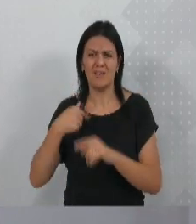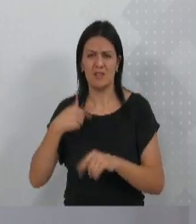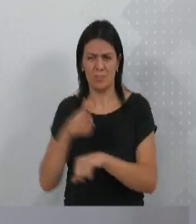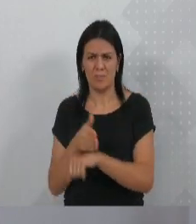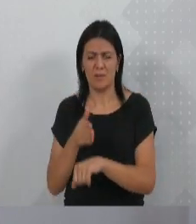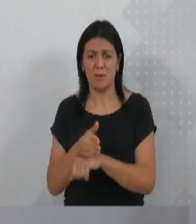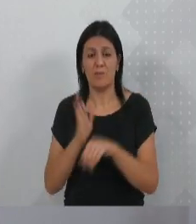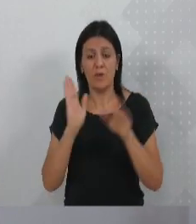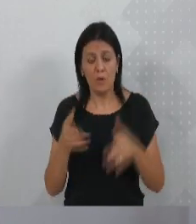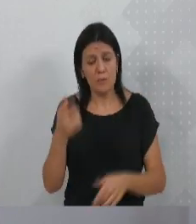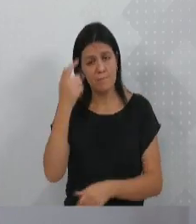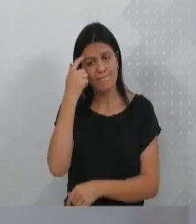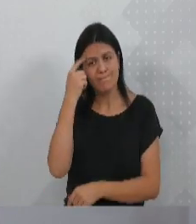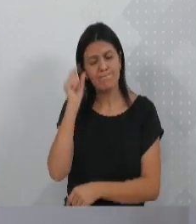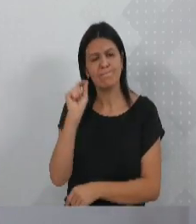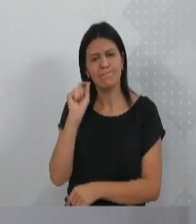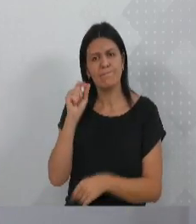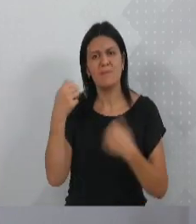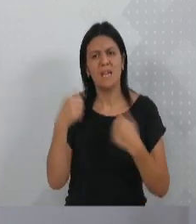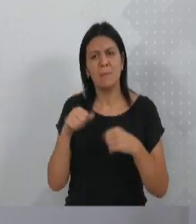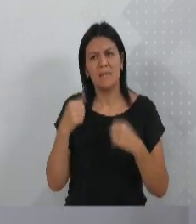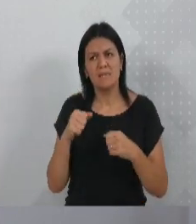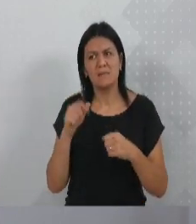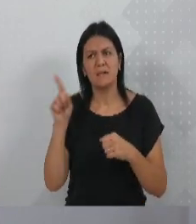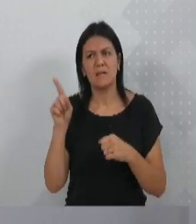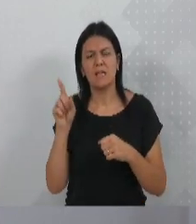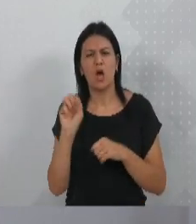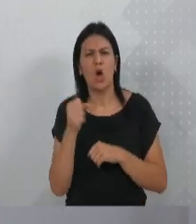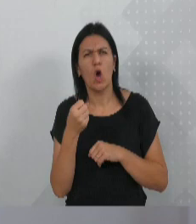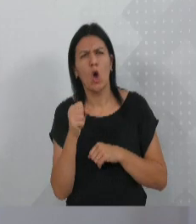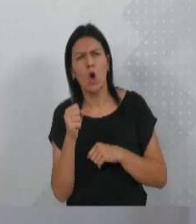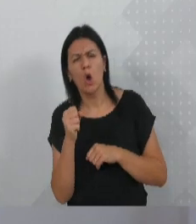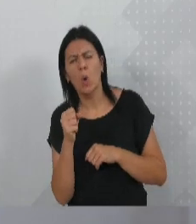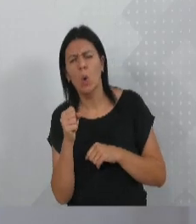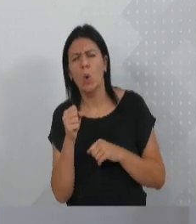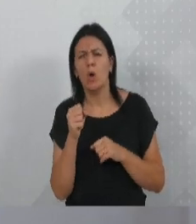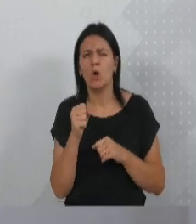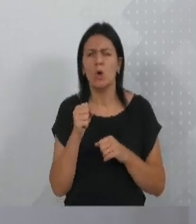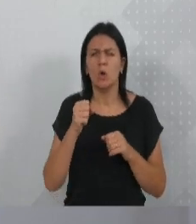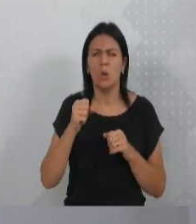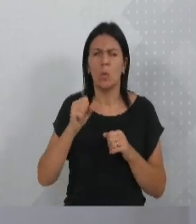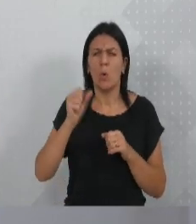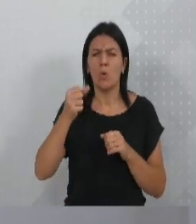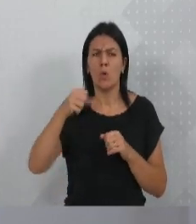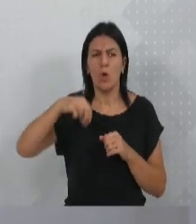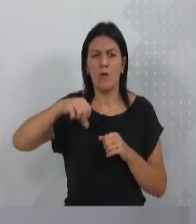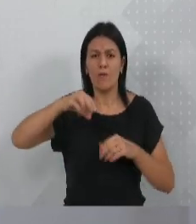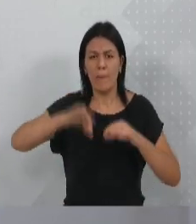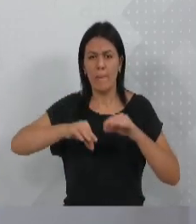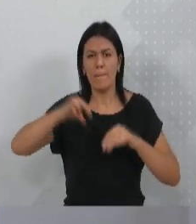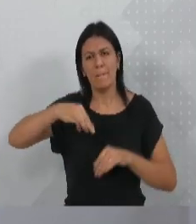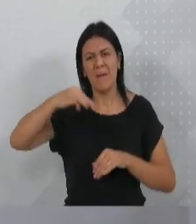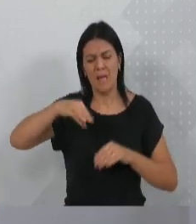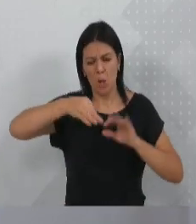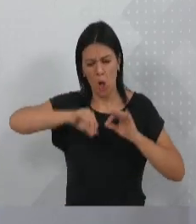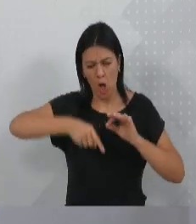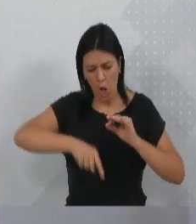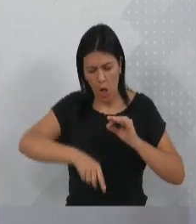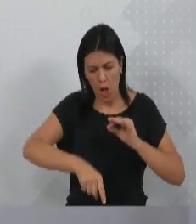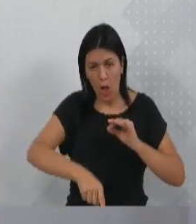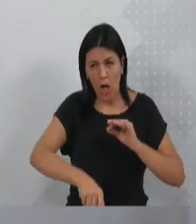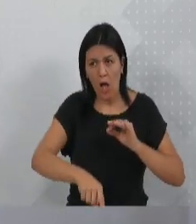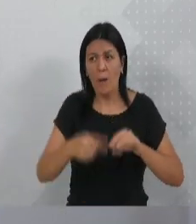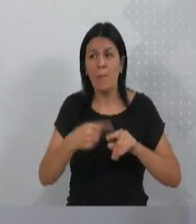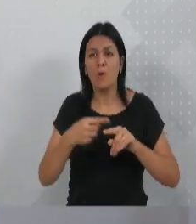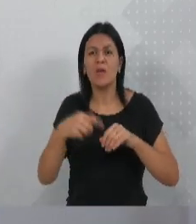chegou-se à conclusão que você vai ter que cortar ali 8 9 m de profundidade de pedra são rochas e é muito difícil